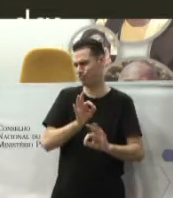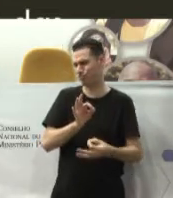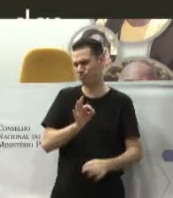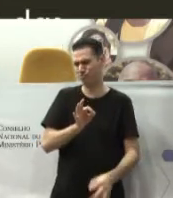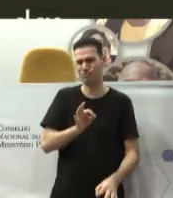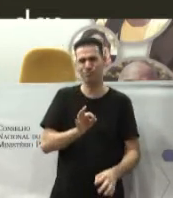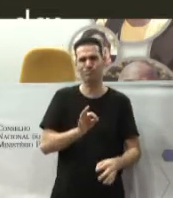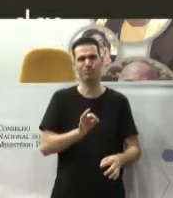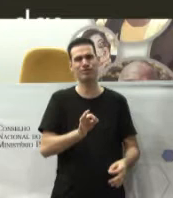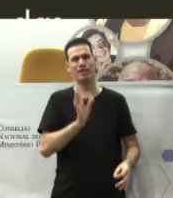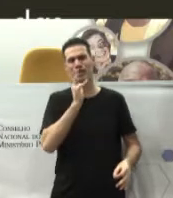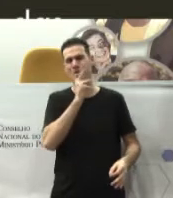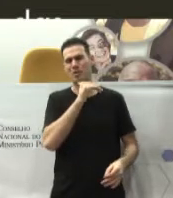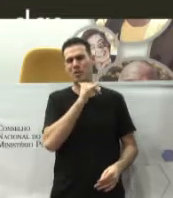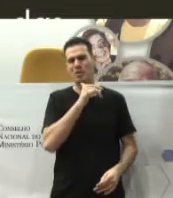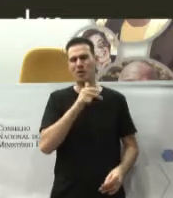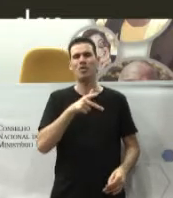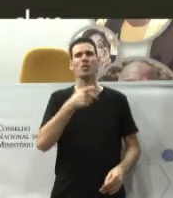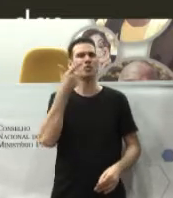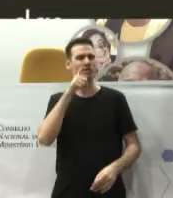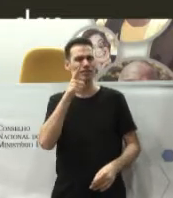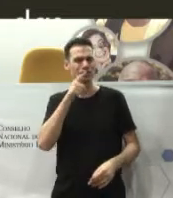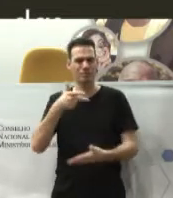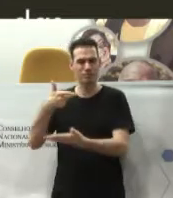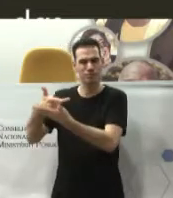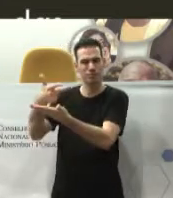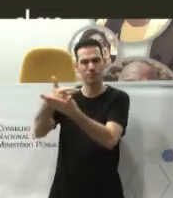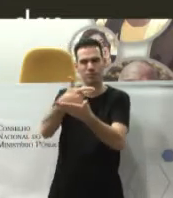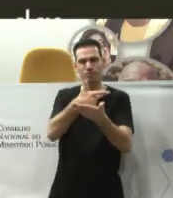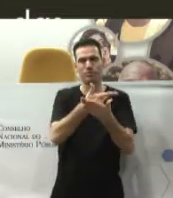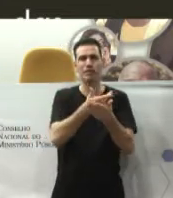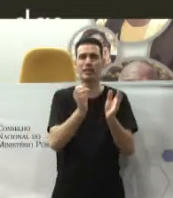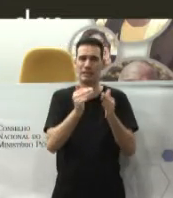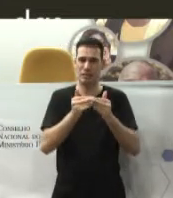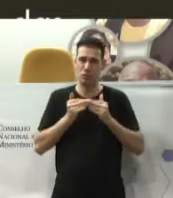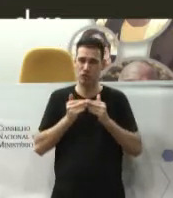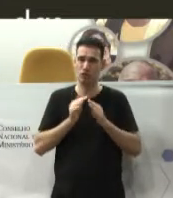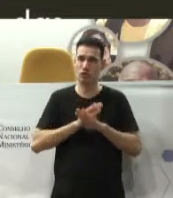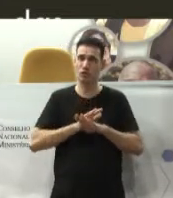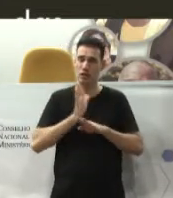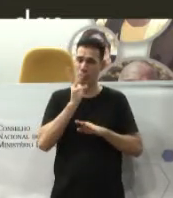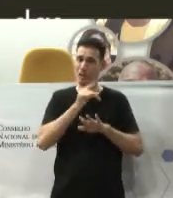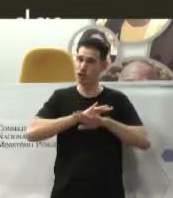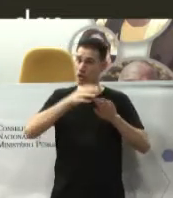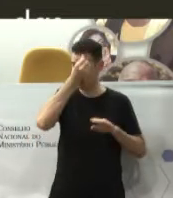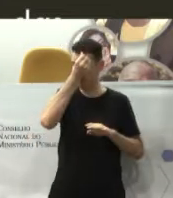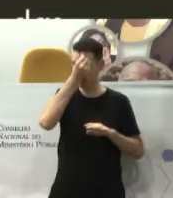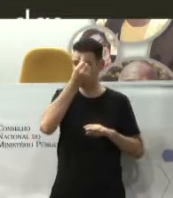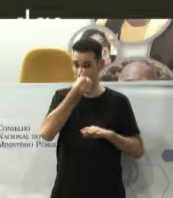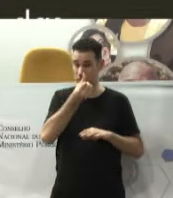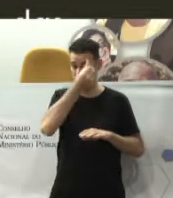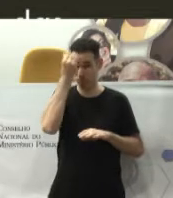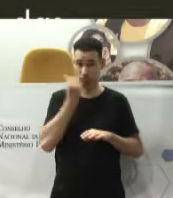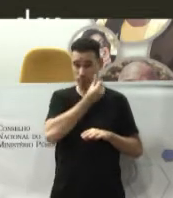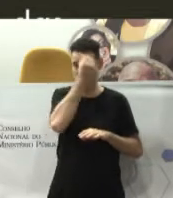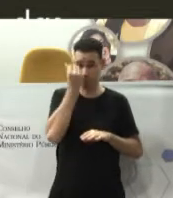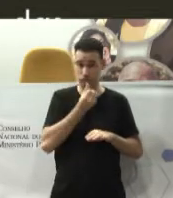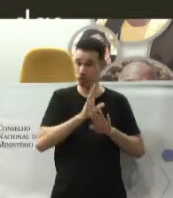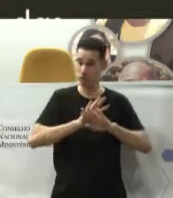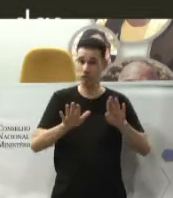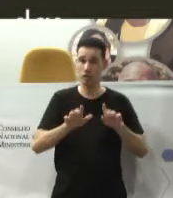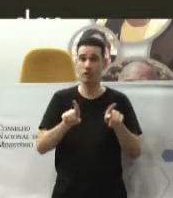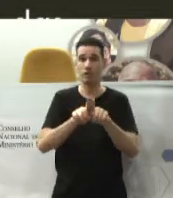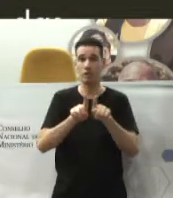de fato. O pedido era redução para 6 horas da indicação até efetiva internação no leito.